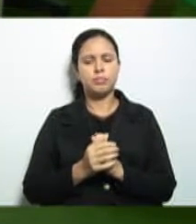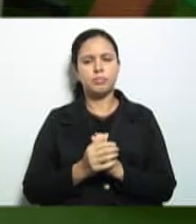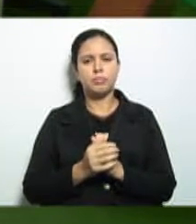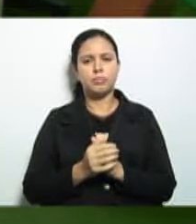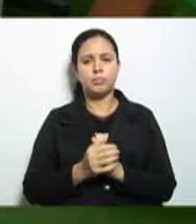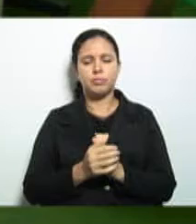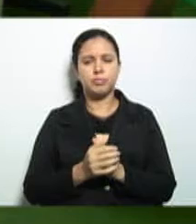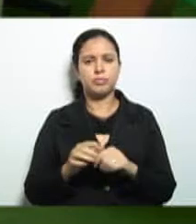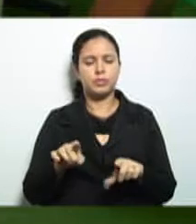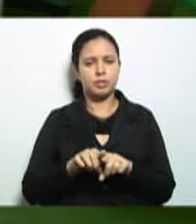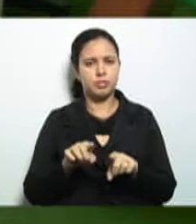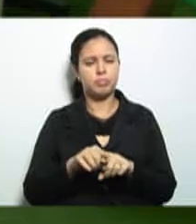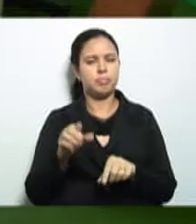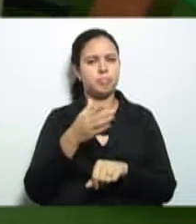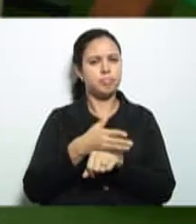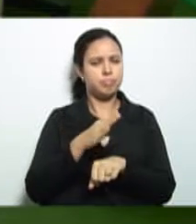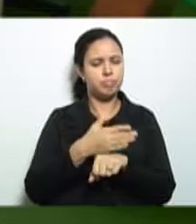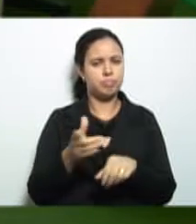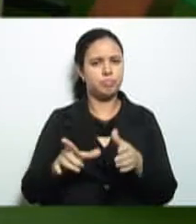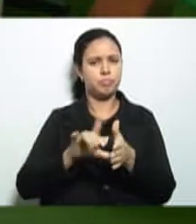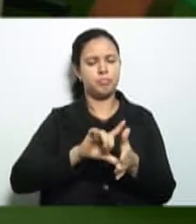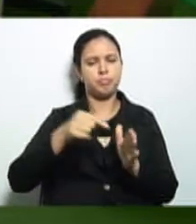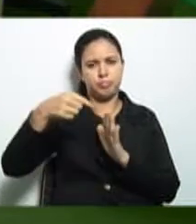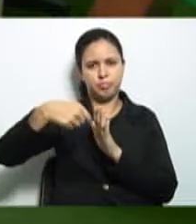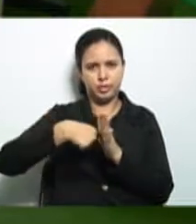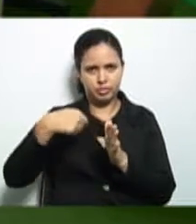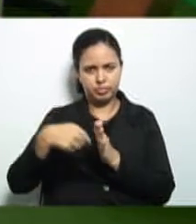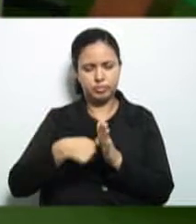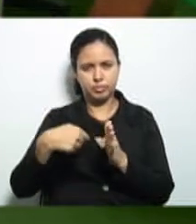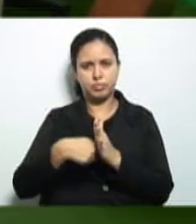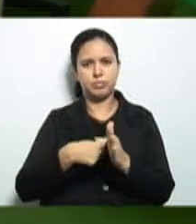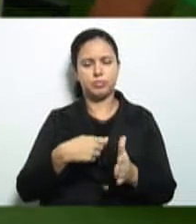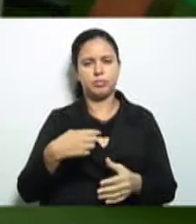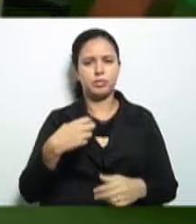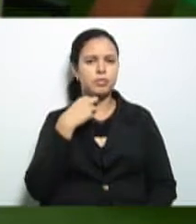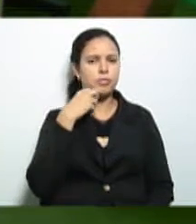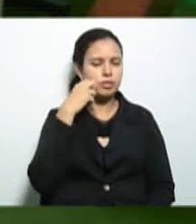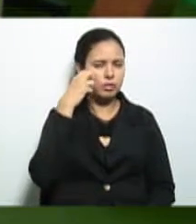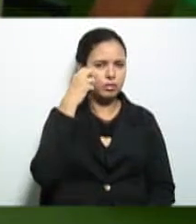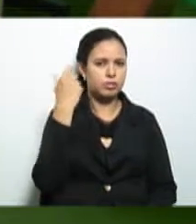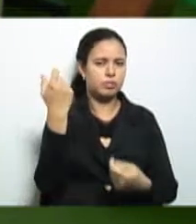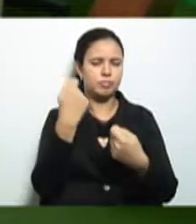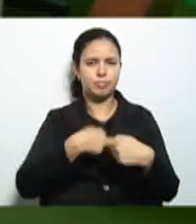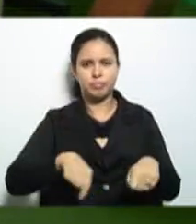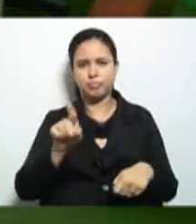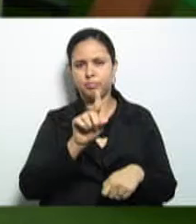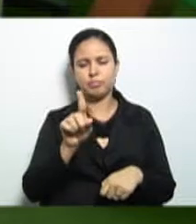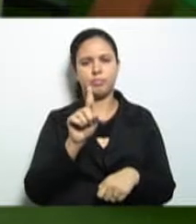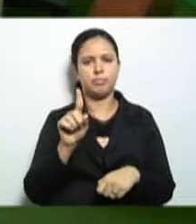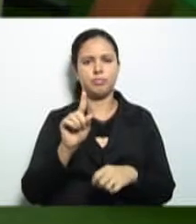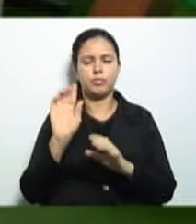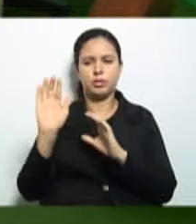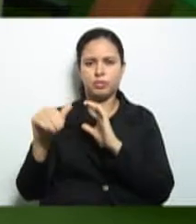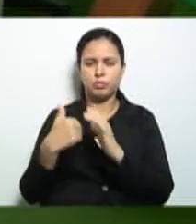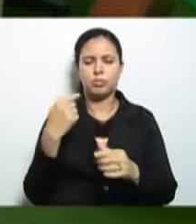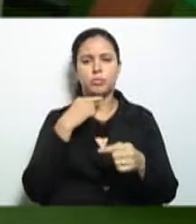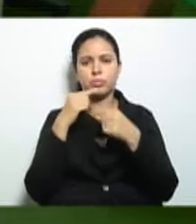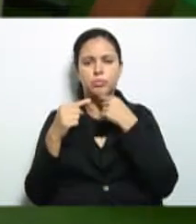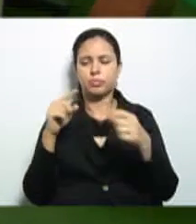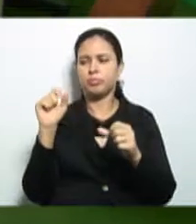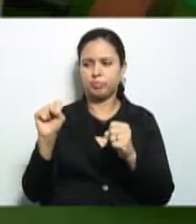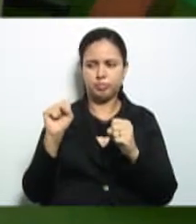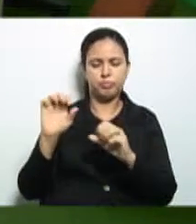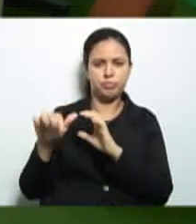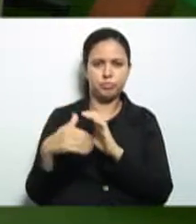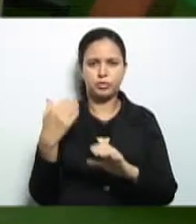Venham para a aula preparados, perguntem, não tenham vergonha de perguntar, de mandar a dúvida de vocês,